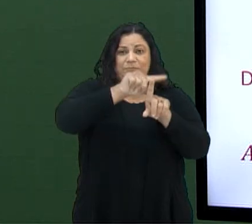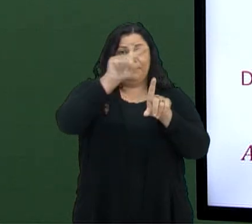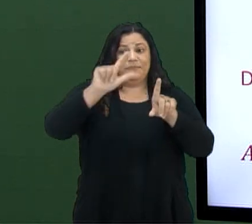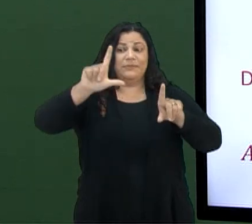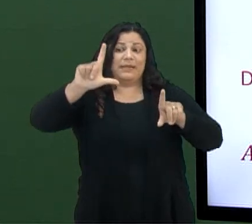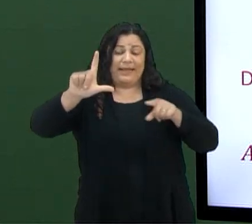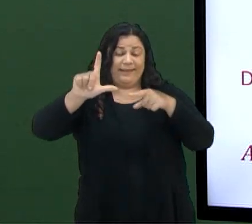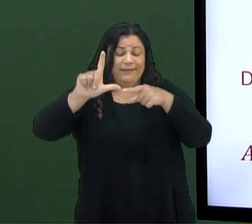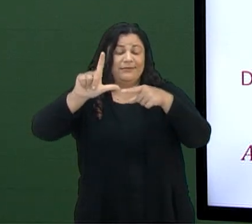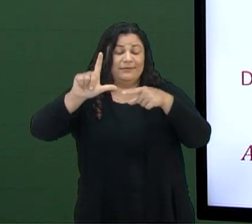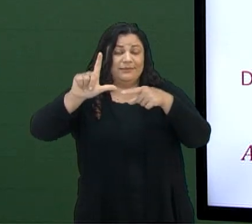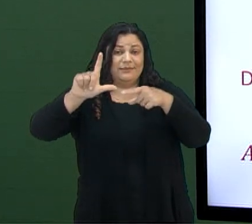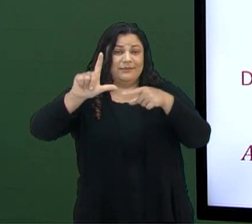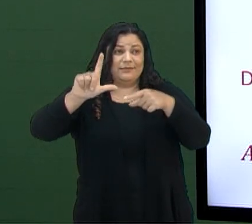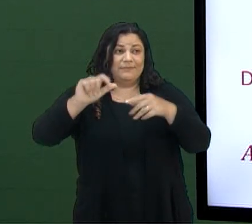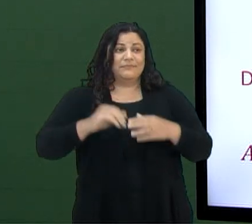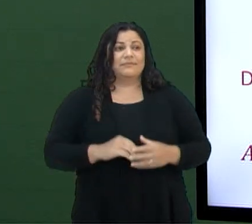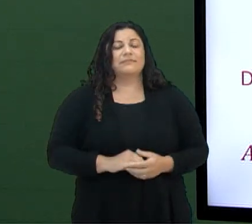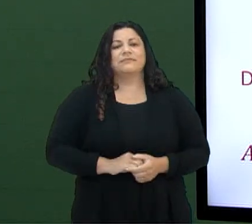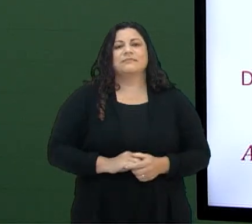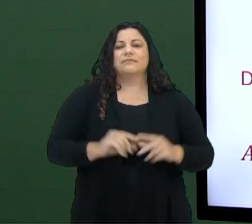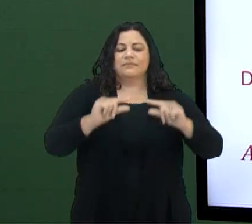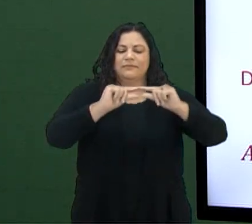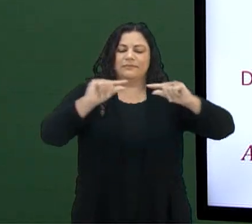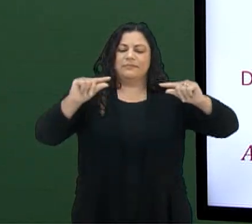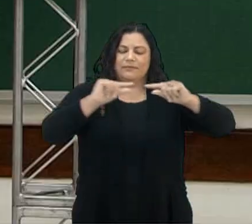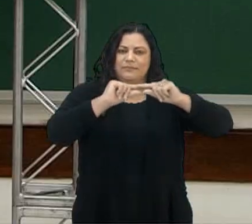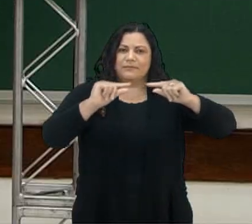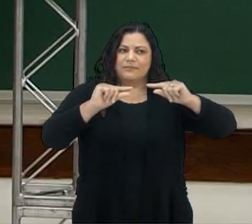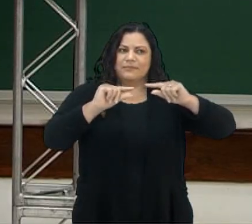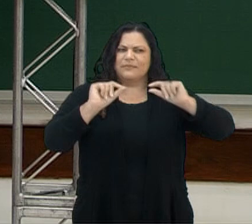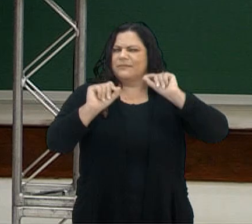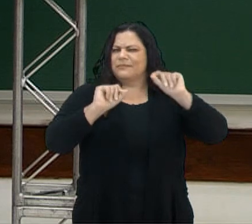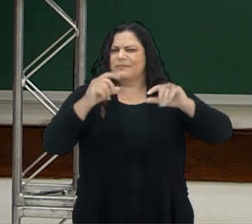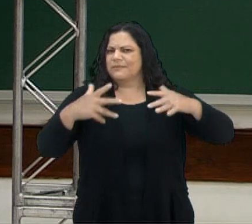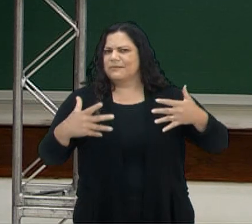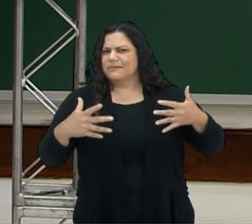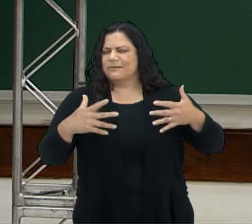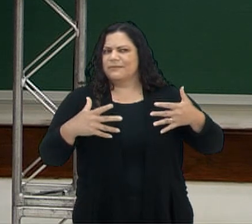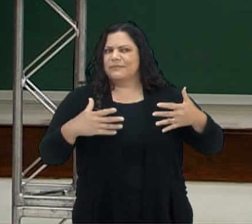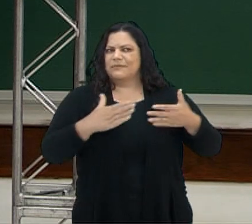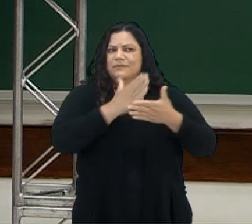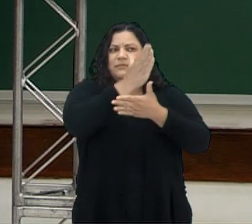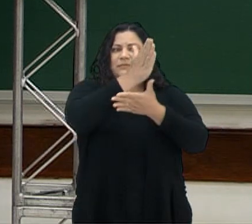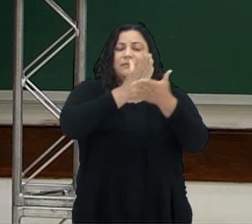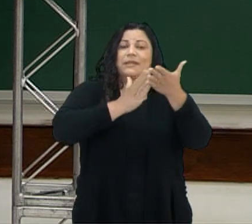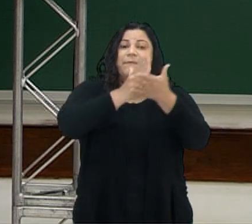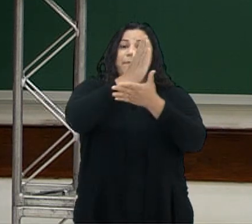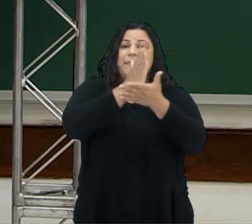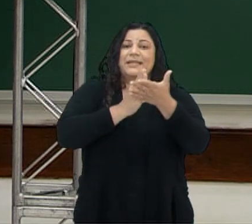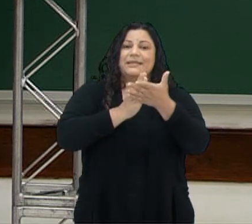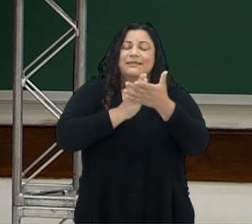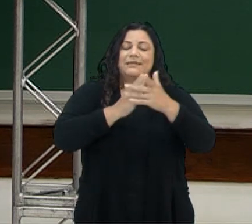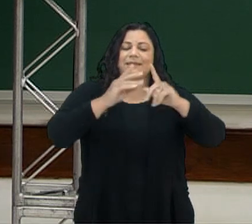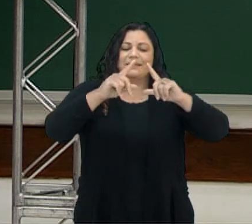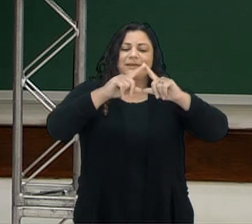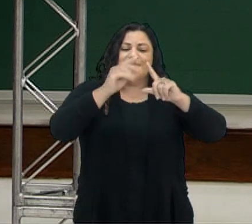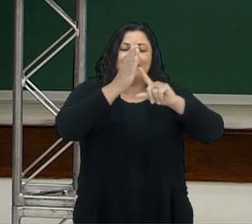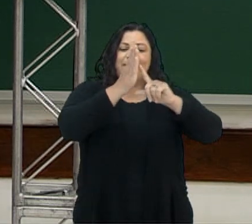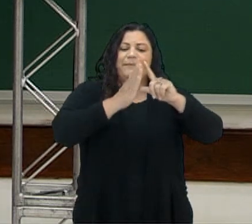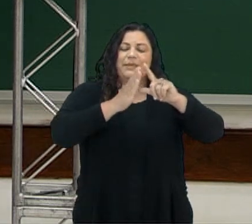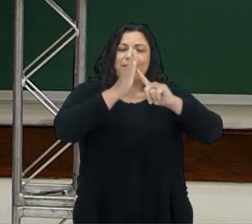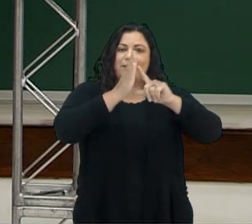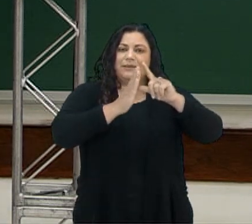L, ok? E esse pedaço aqui seria aqui, ó, a metade do lado do triângulo. Como esse lado é